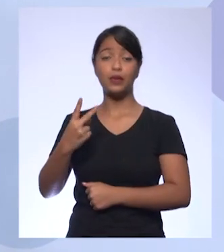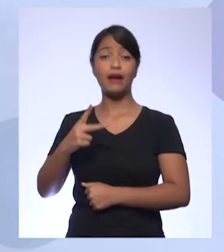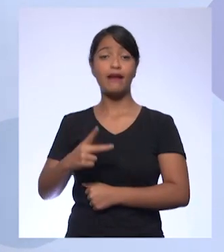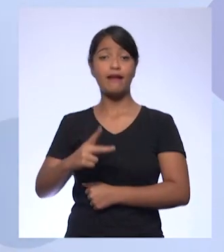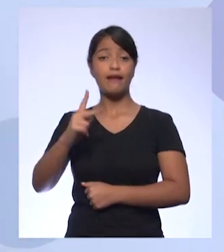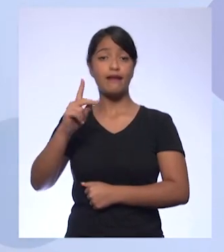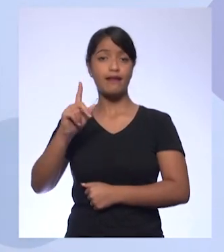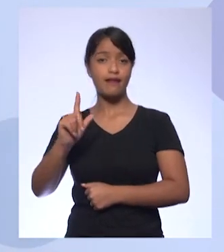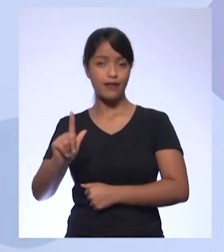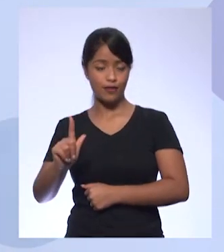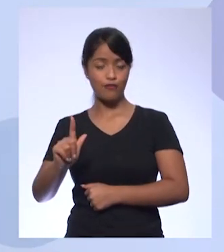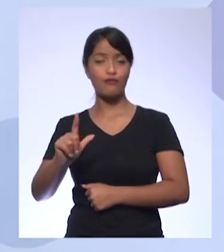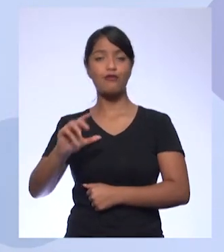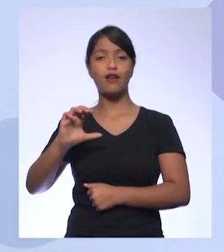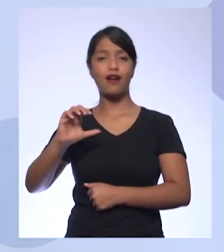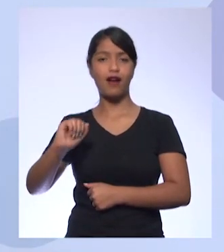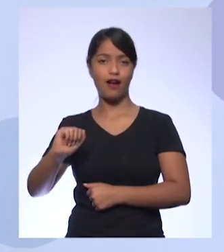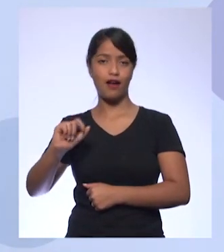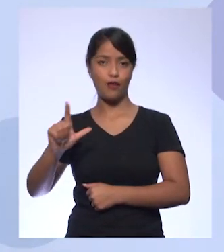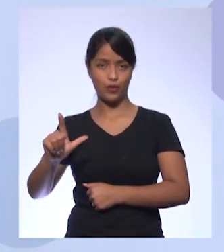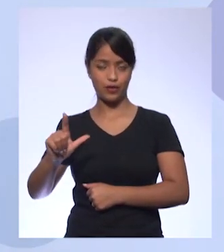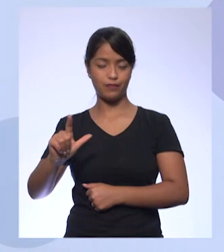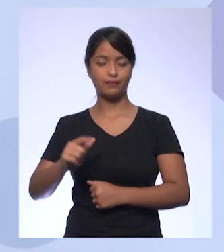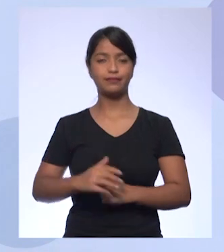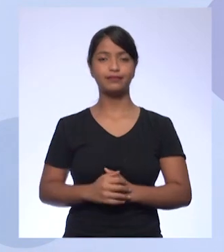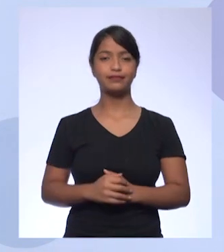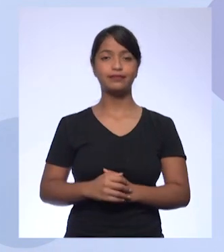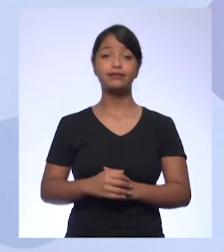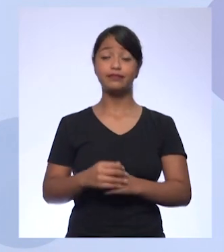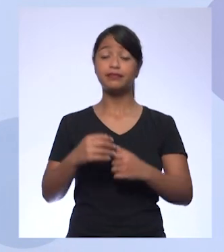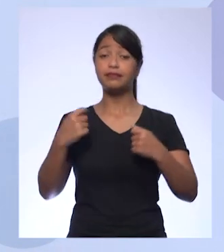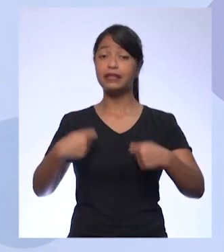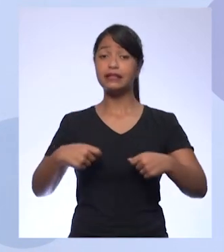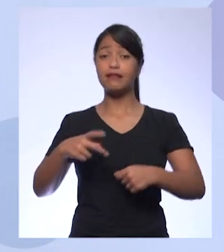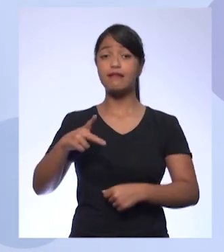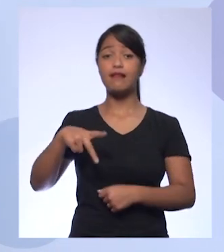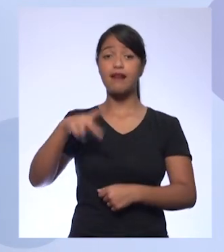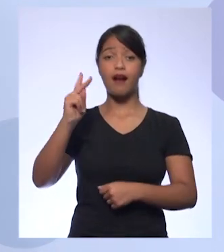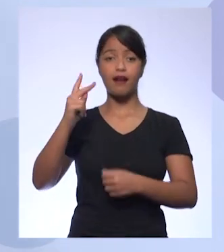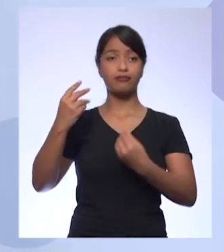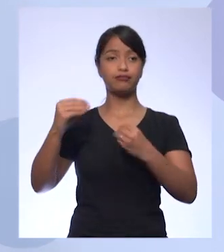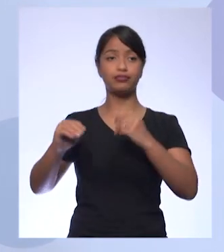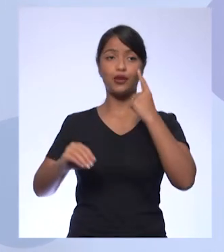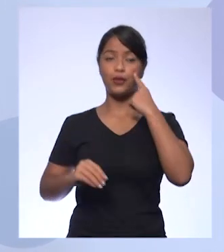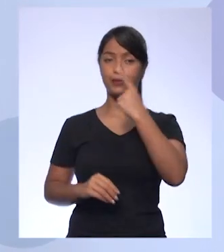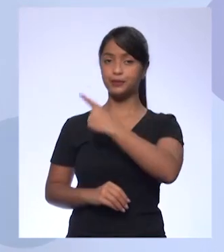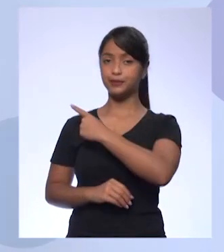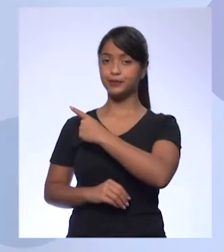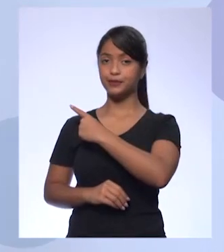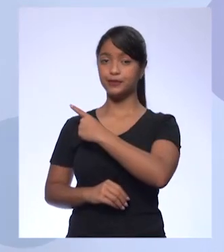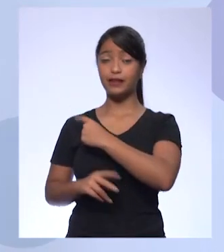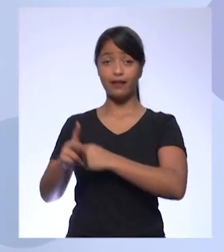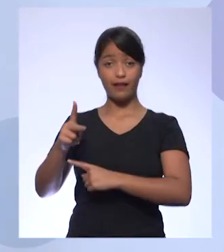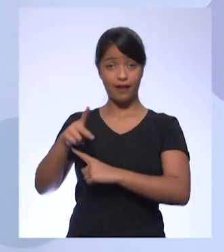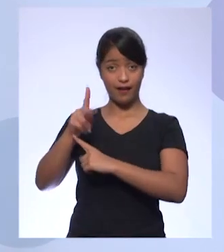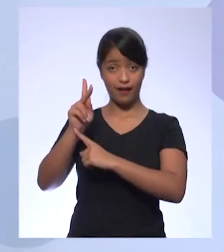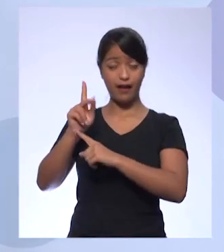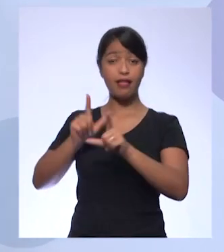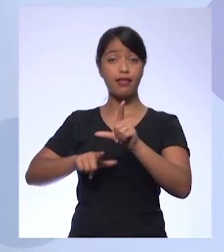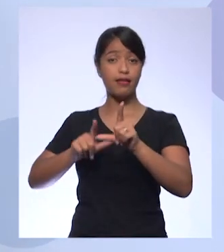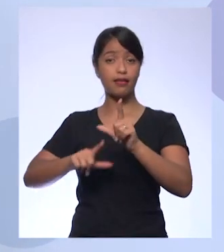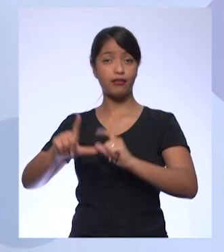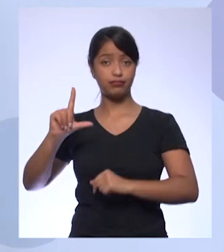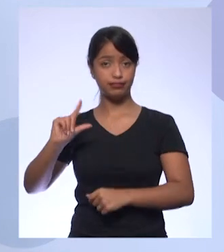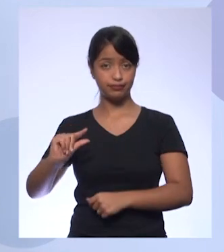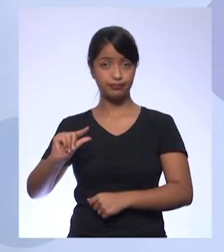Aí sim, tem um K aqui na frente, ó. Esse Kzinho aqui também é minúsculo e